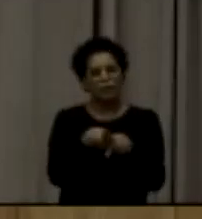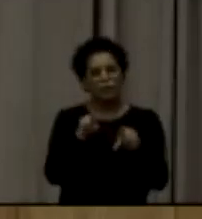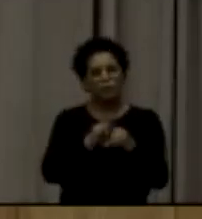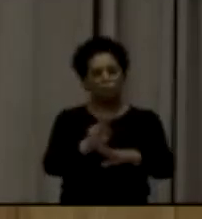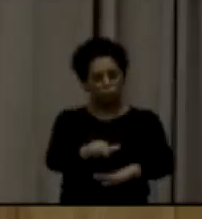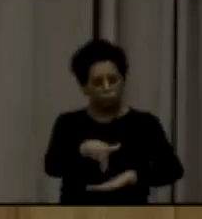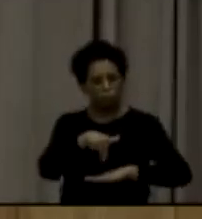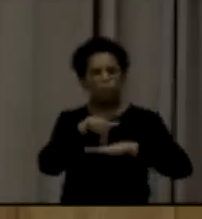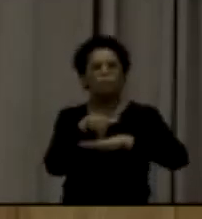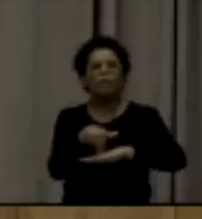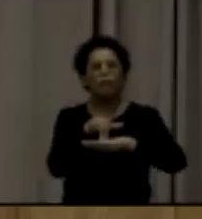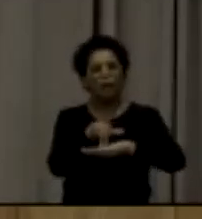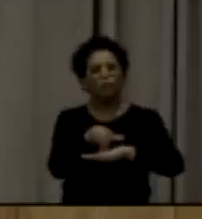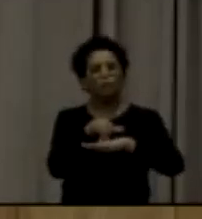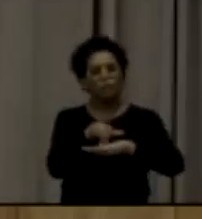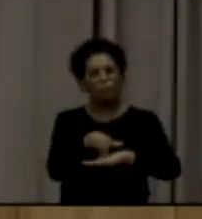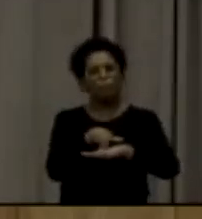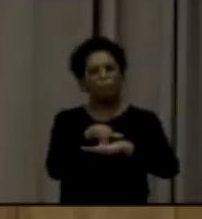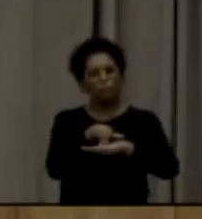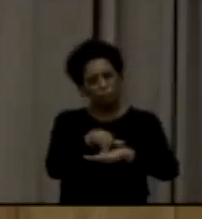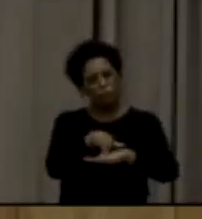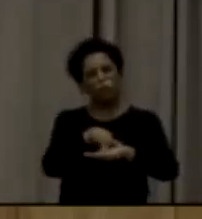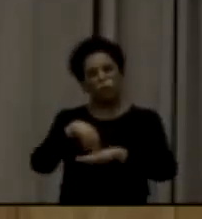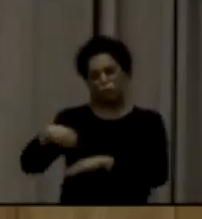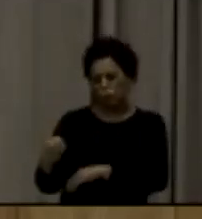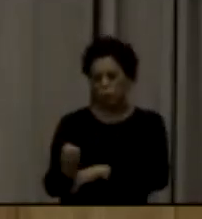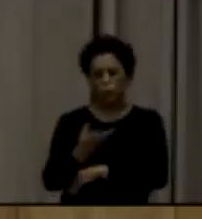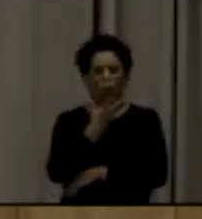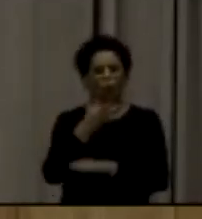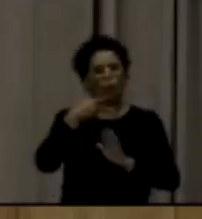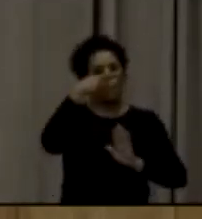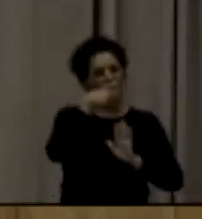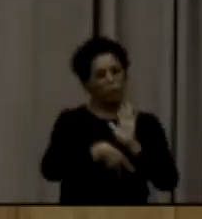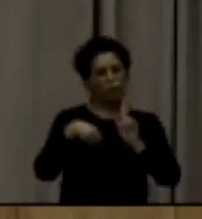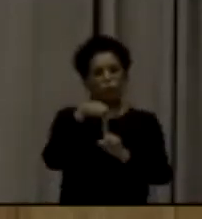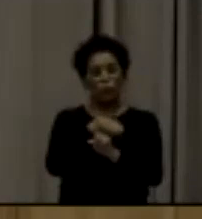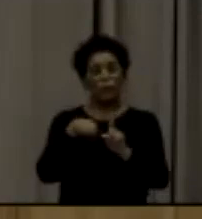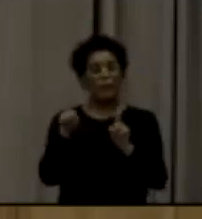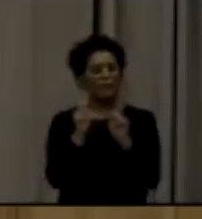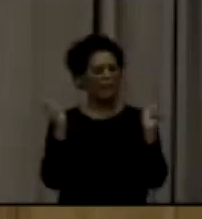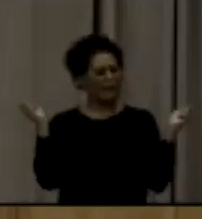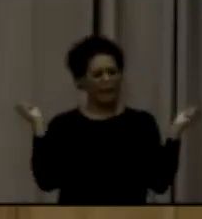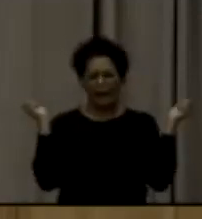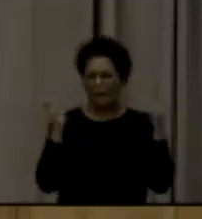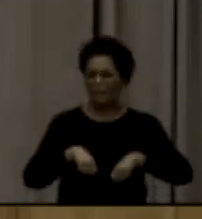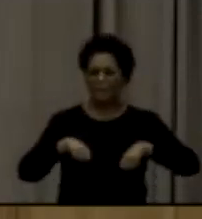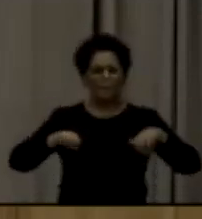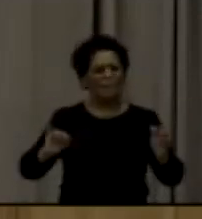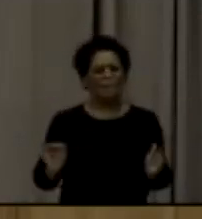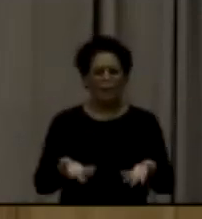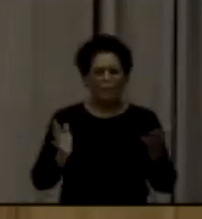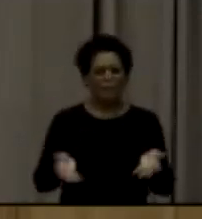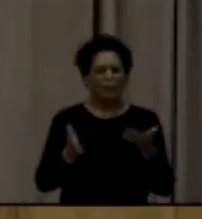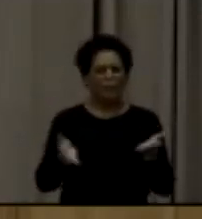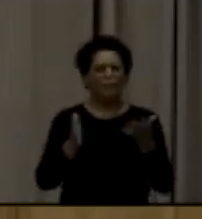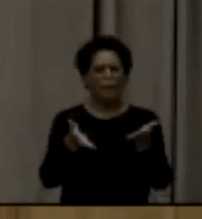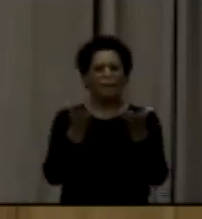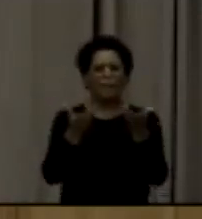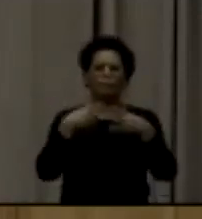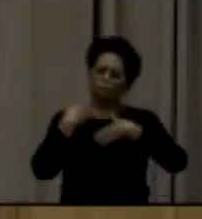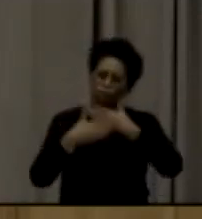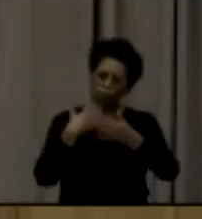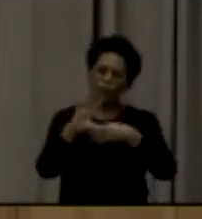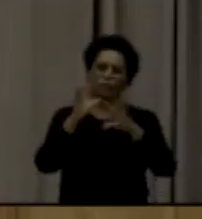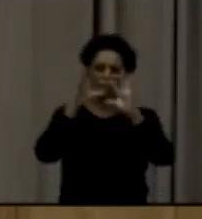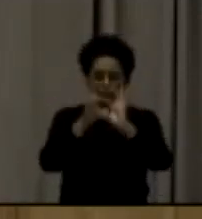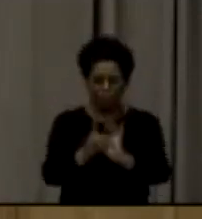frente ampla o desenho de um novo projeto de sociedade capaz de mobilizar todas as forças progressistas,